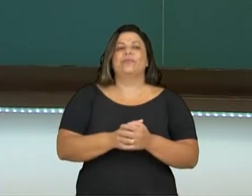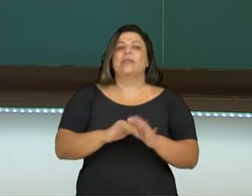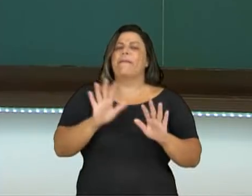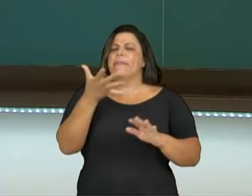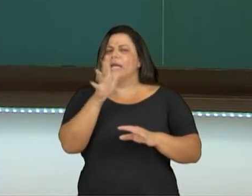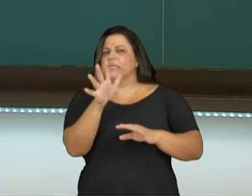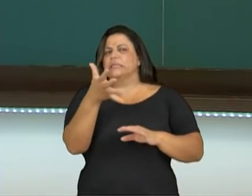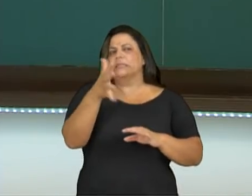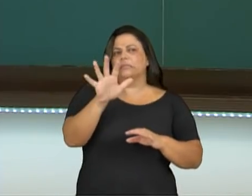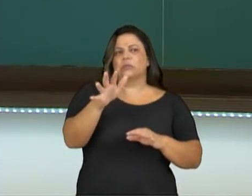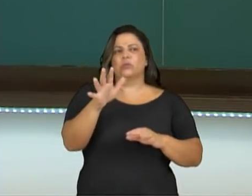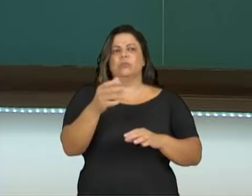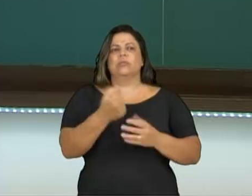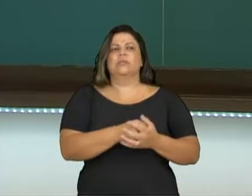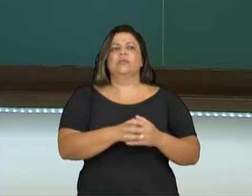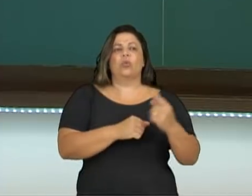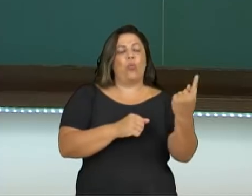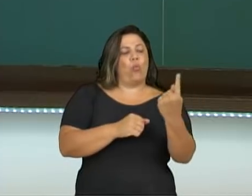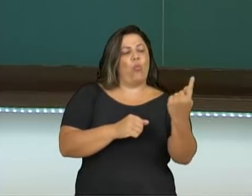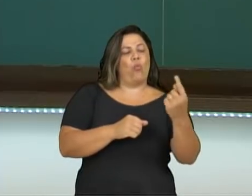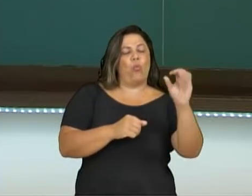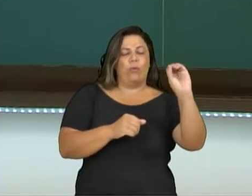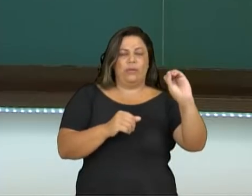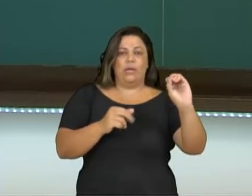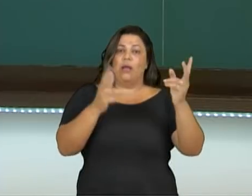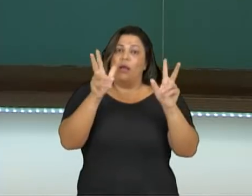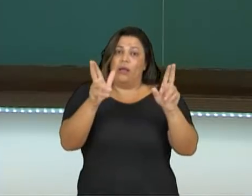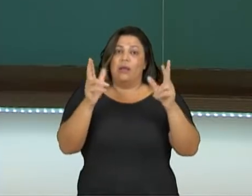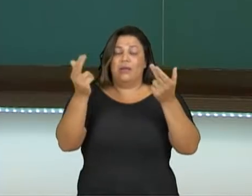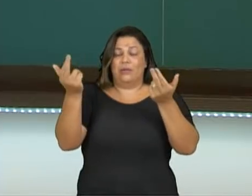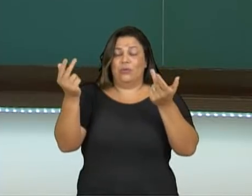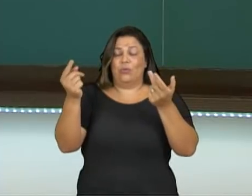aproximado de que 1 grau equivale a